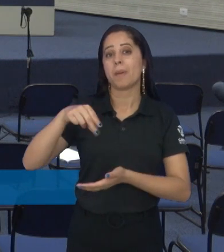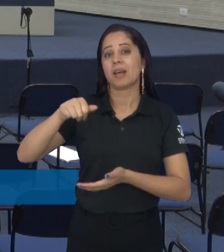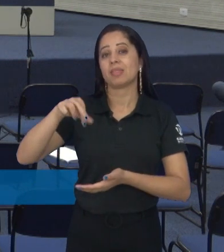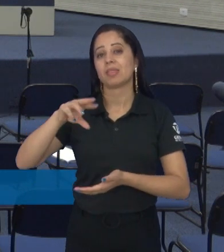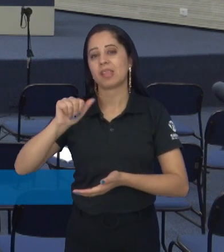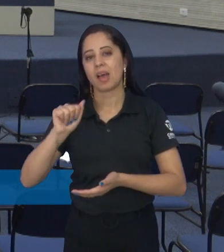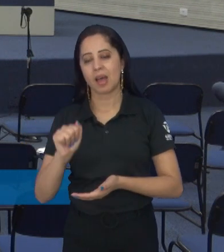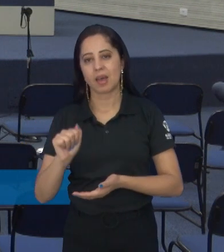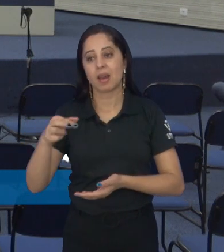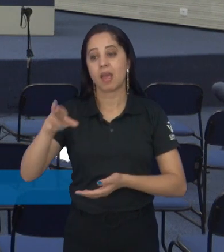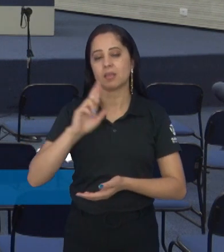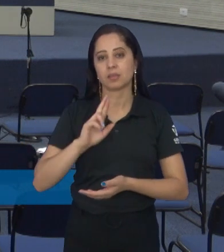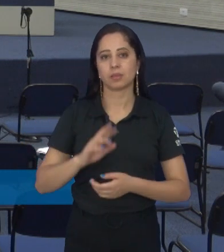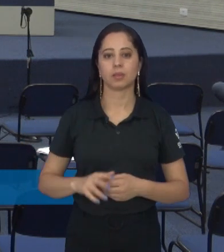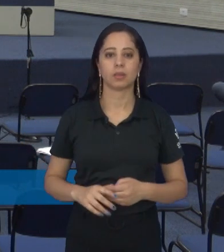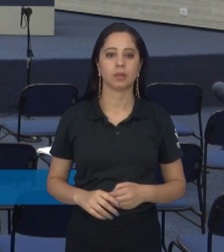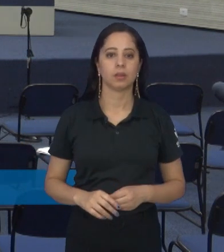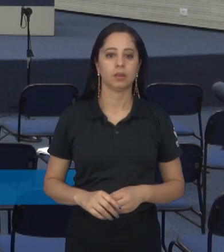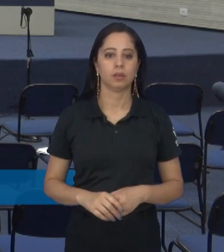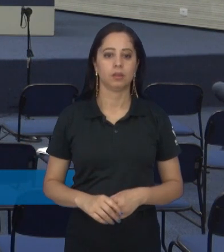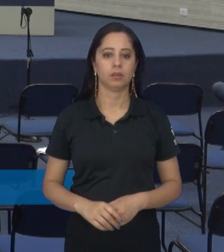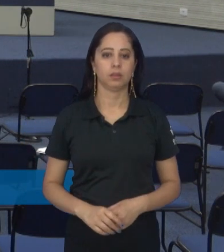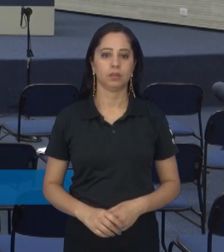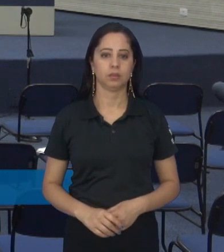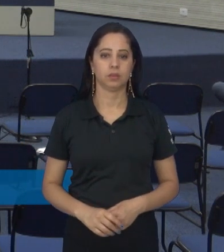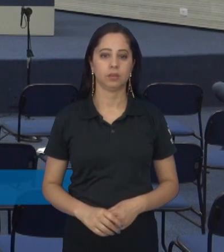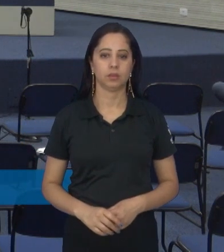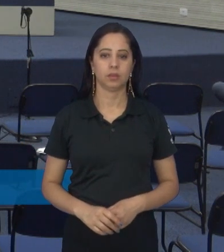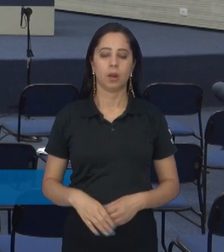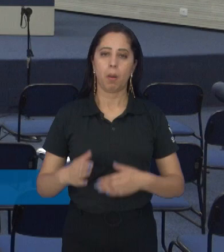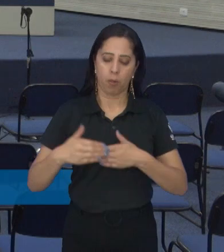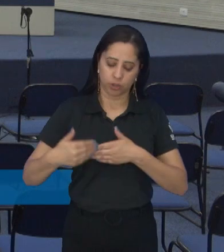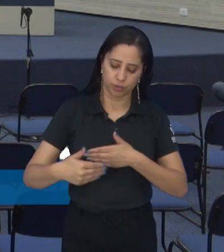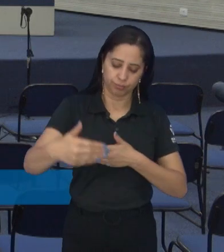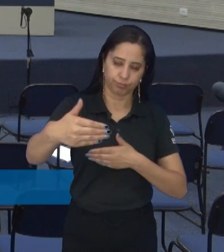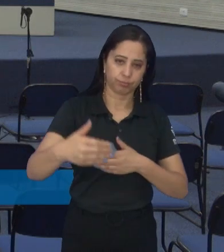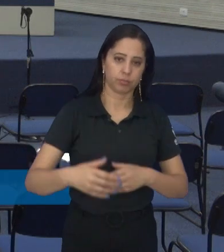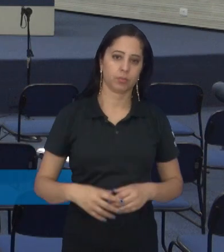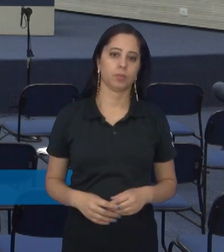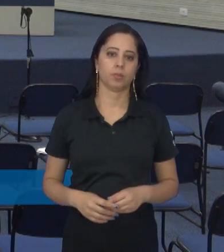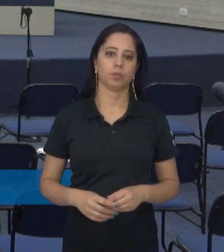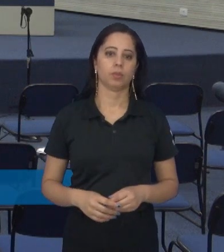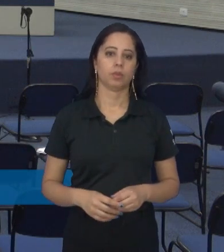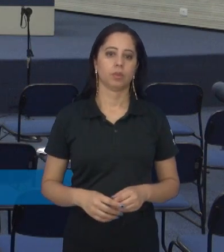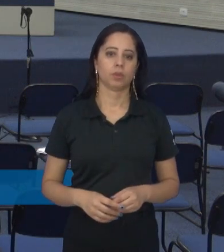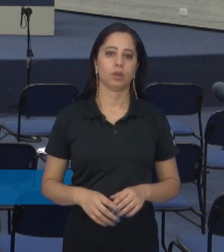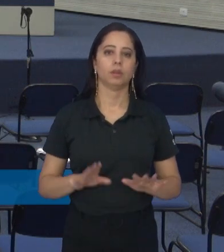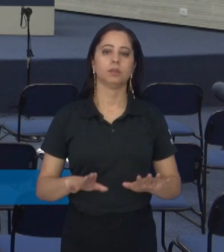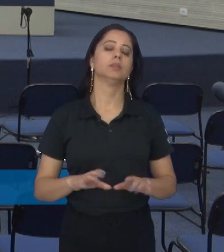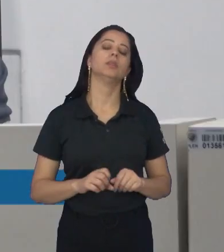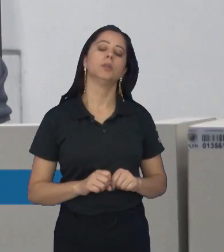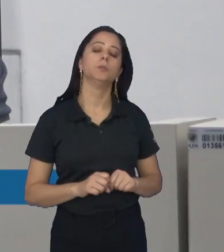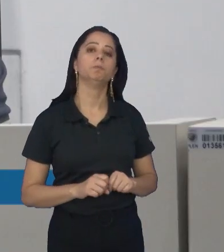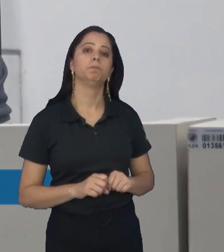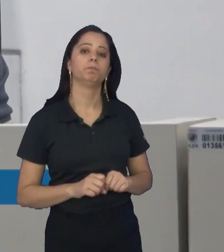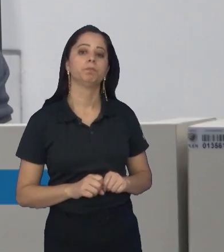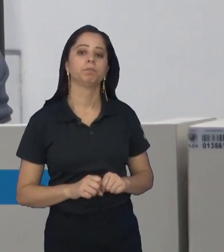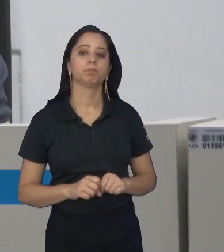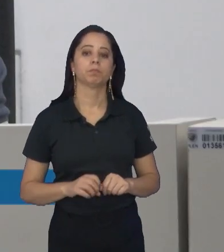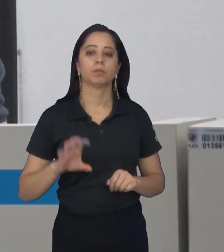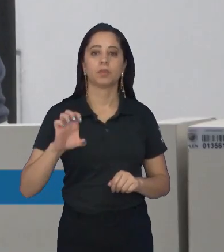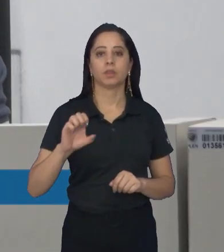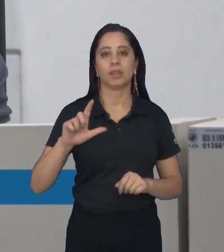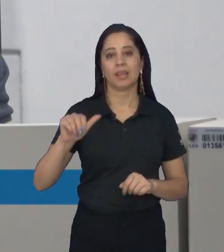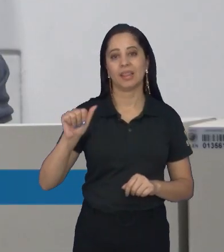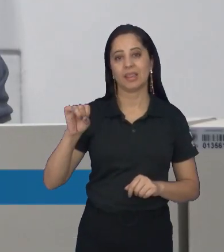eu preciso Oswaldo sigam por favor vamos lá Elaine Lopes na verdade assim ela ela